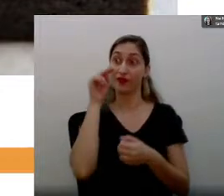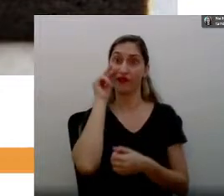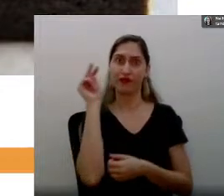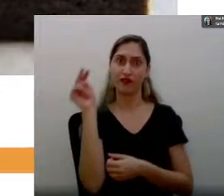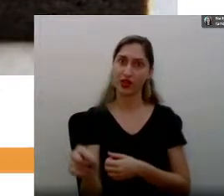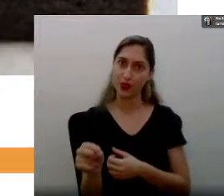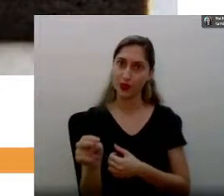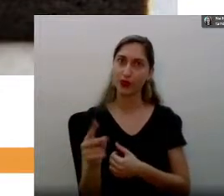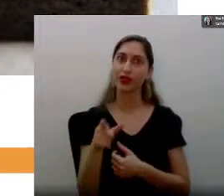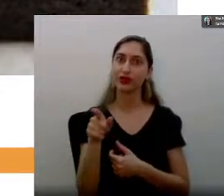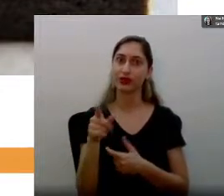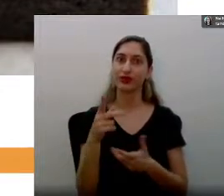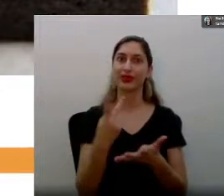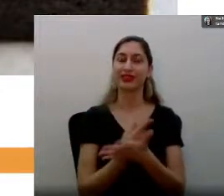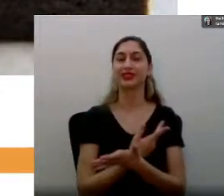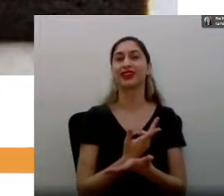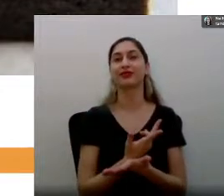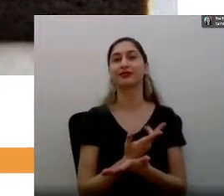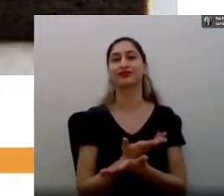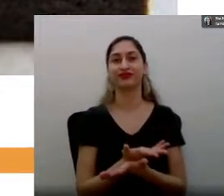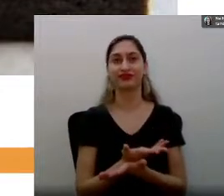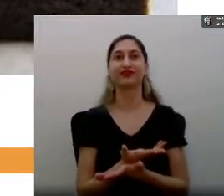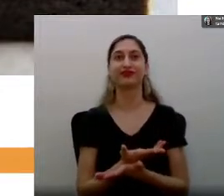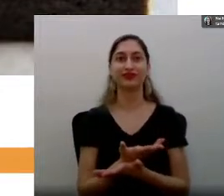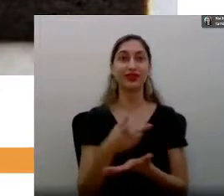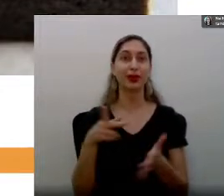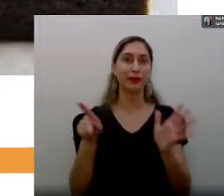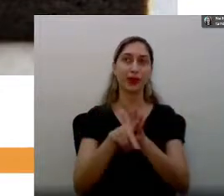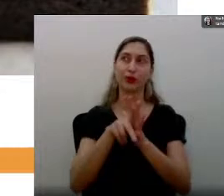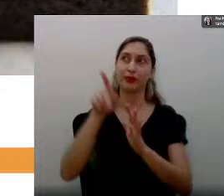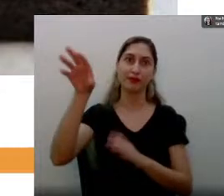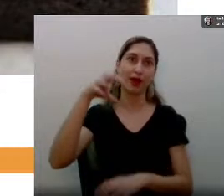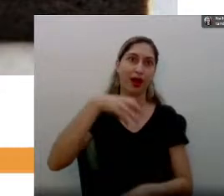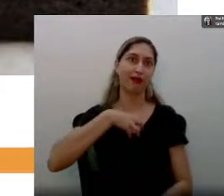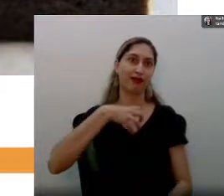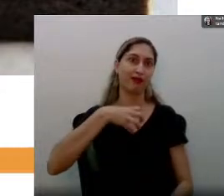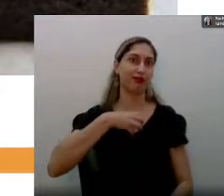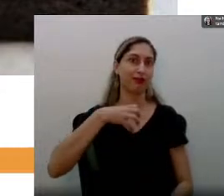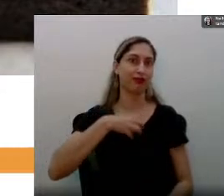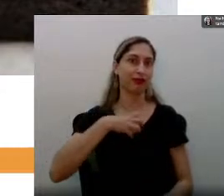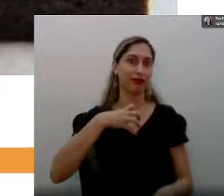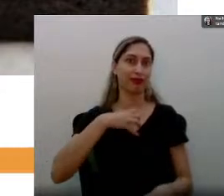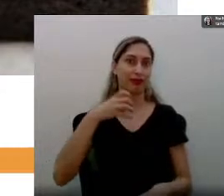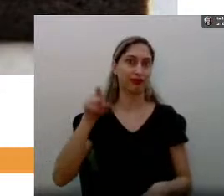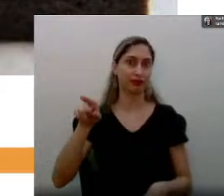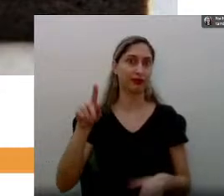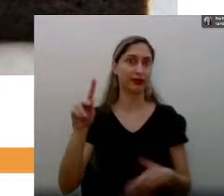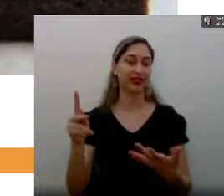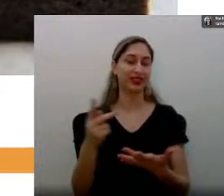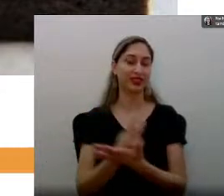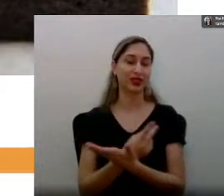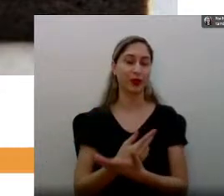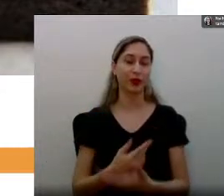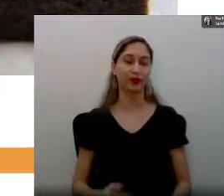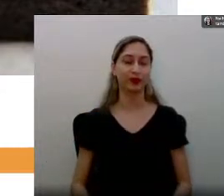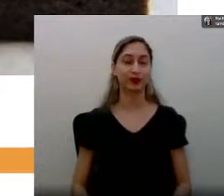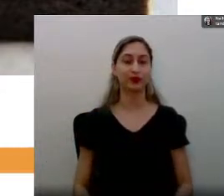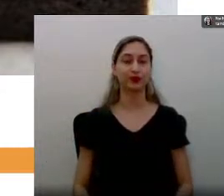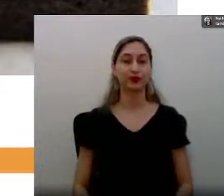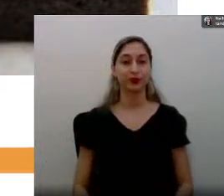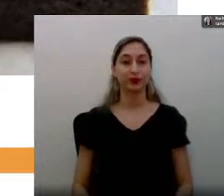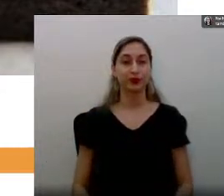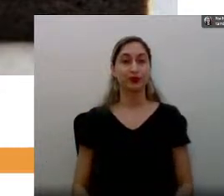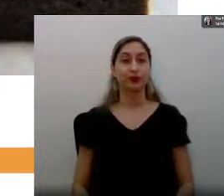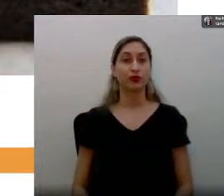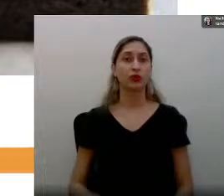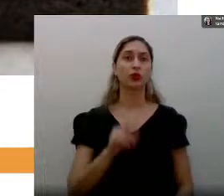que participavam do grupo astronômico que já eram lá na Bahia por exemplo né e o que é que o que que esse meteorito tem a ver